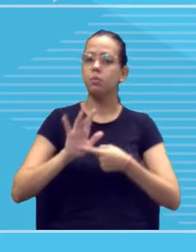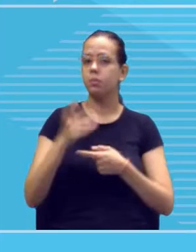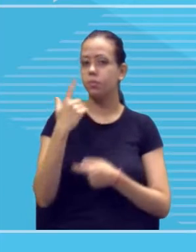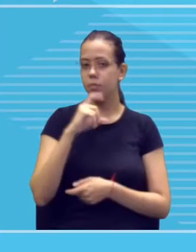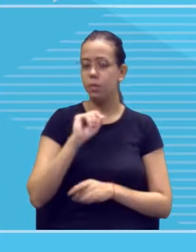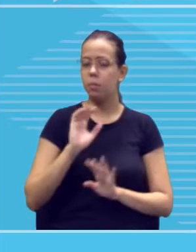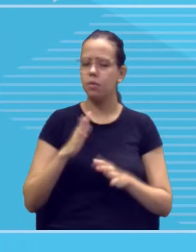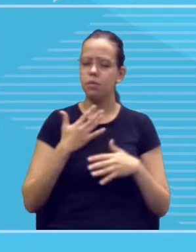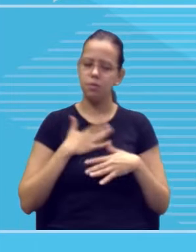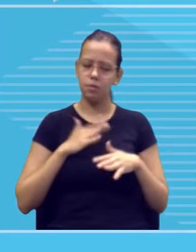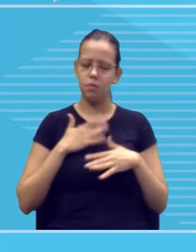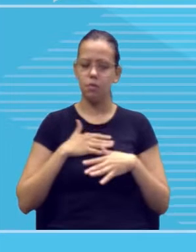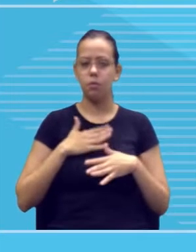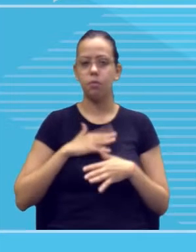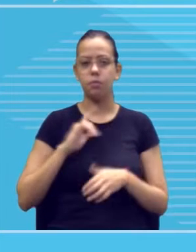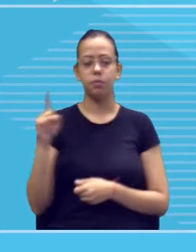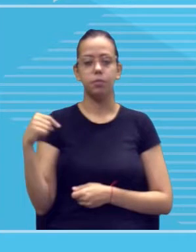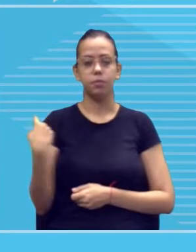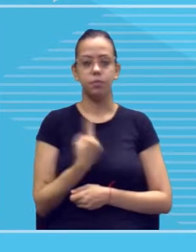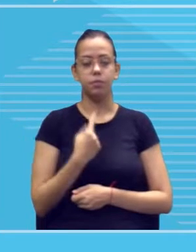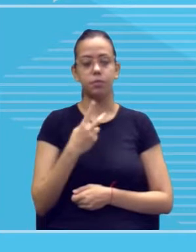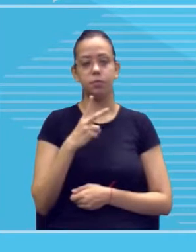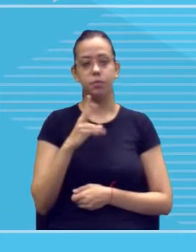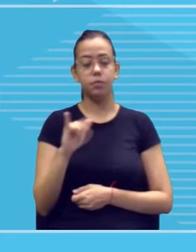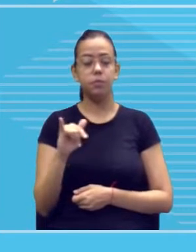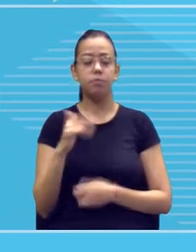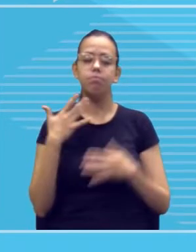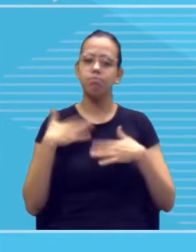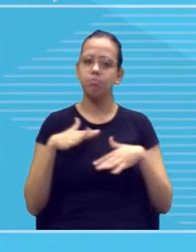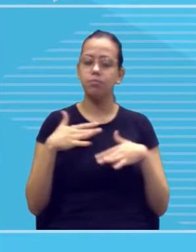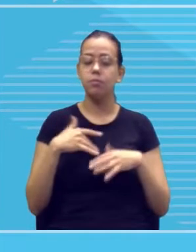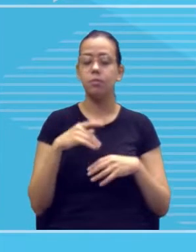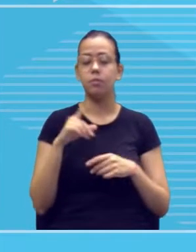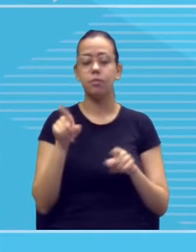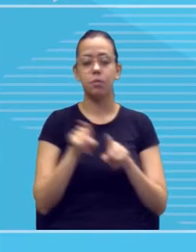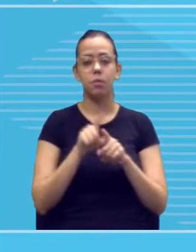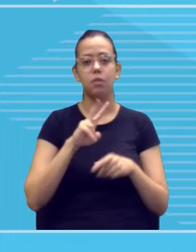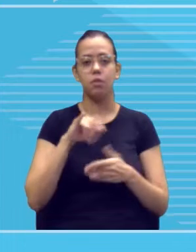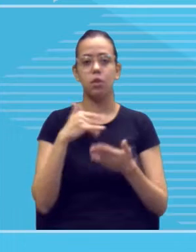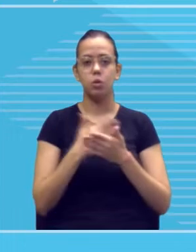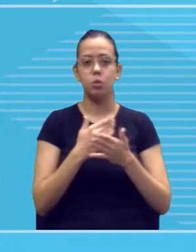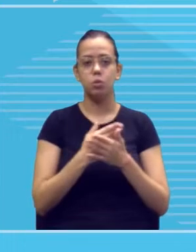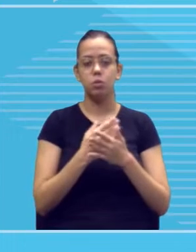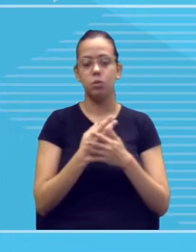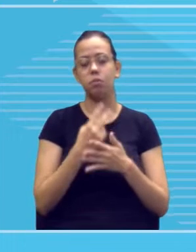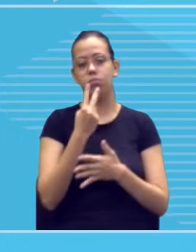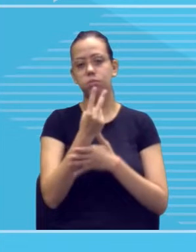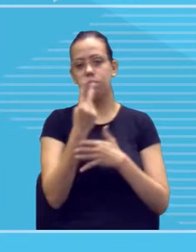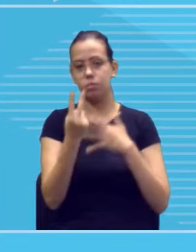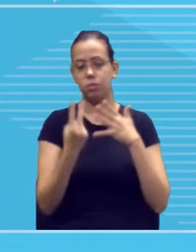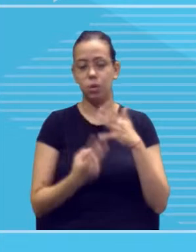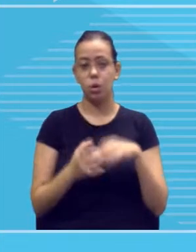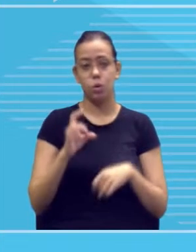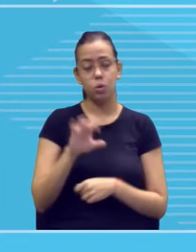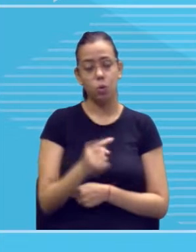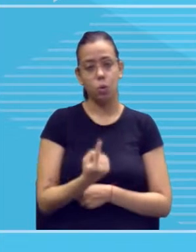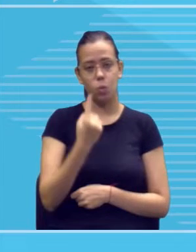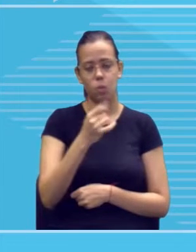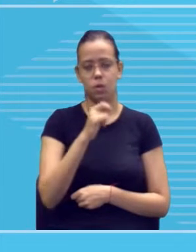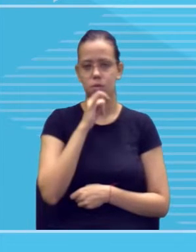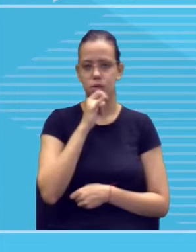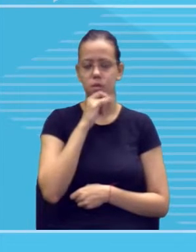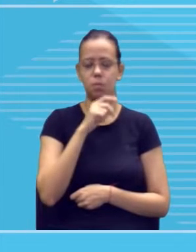devagarinho a gente vai de duplas inclusive logo até dando esporro a gente vai de dupla só vai ter um exemplo que eu vou trazer três